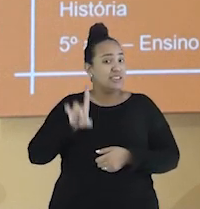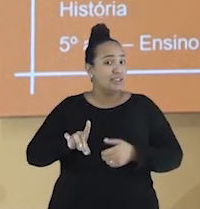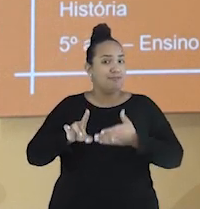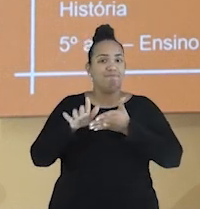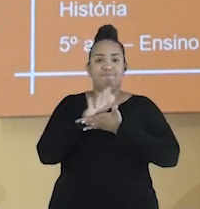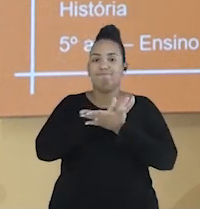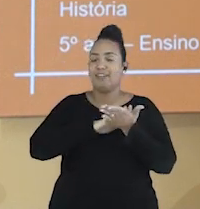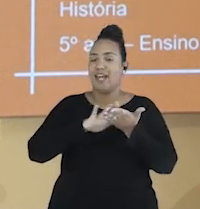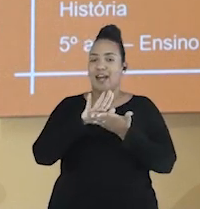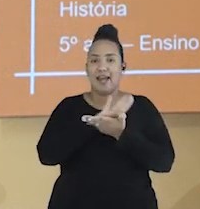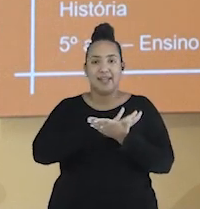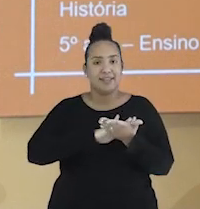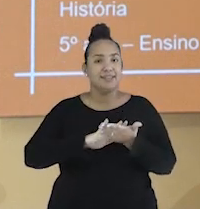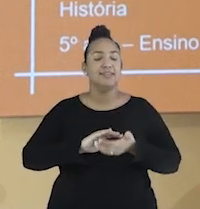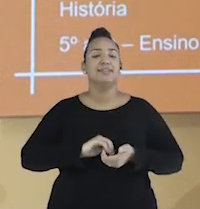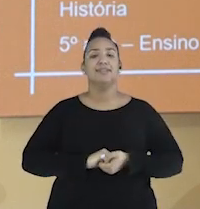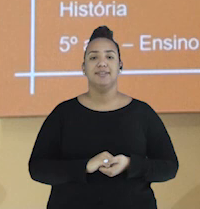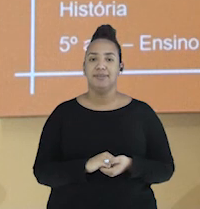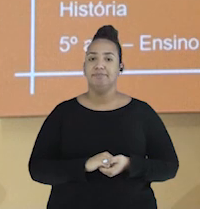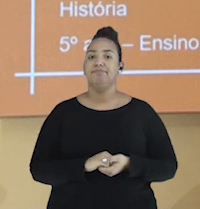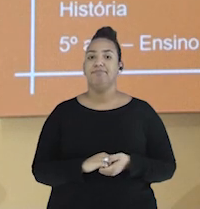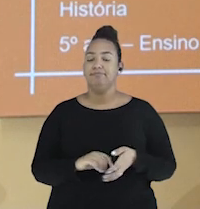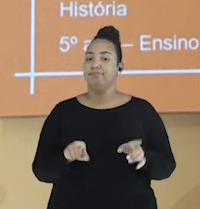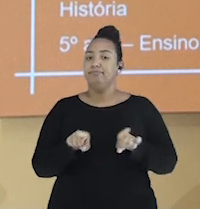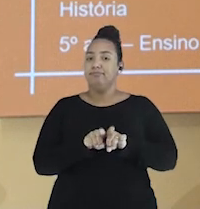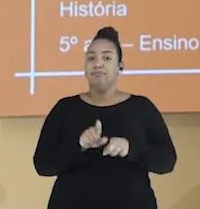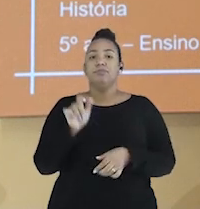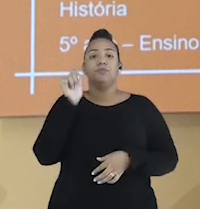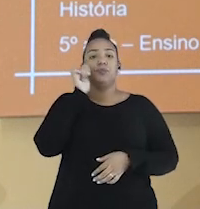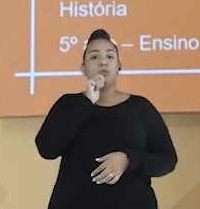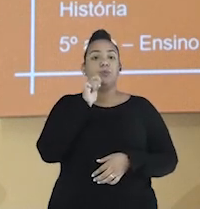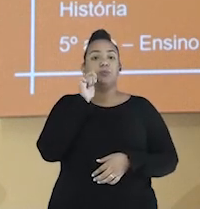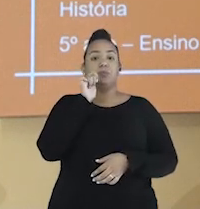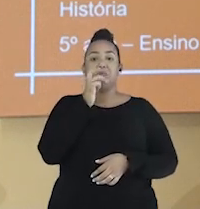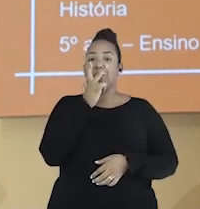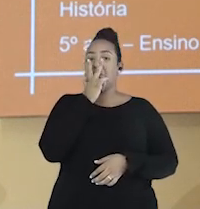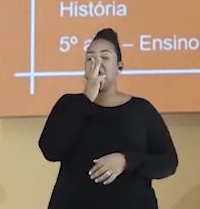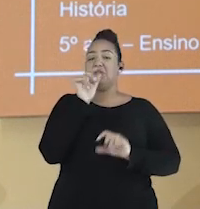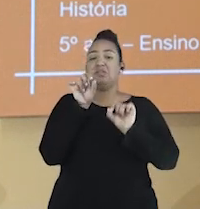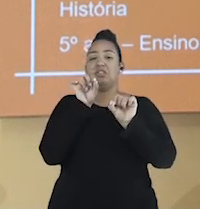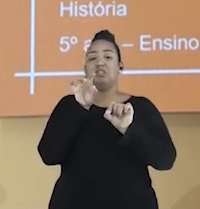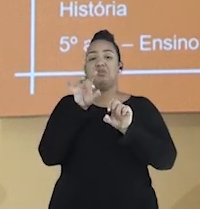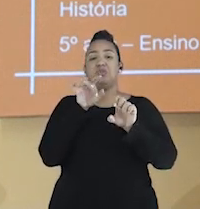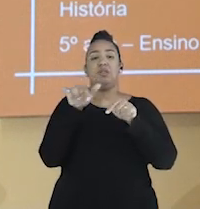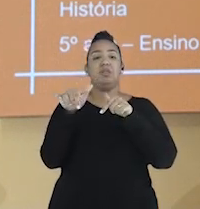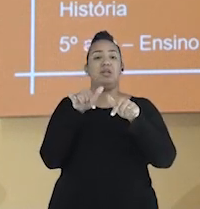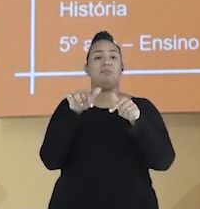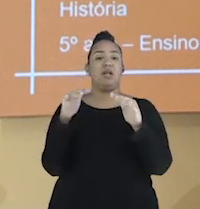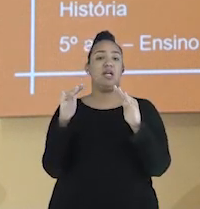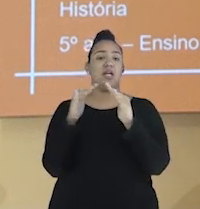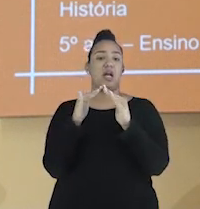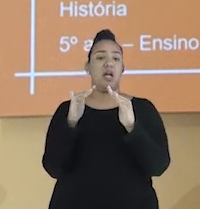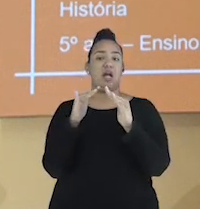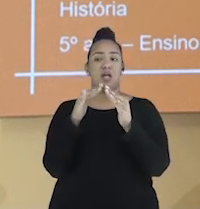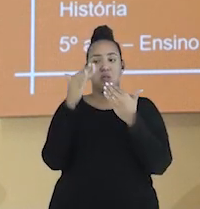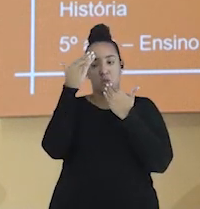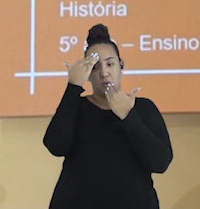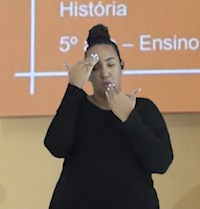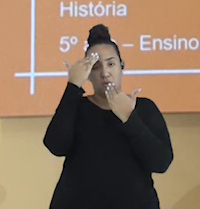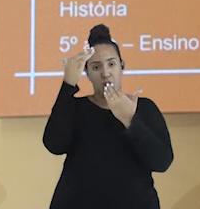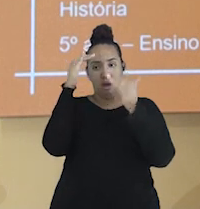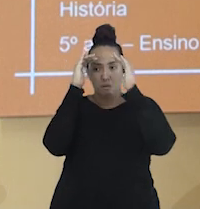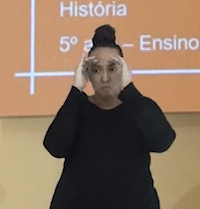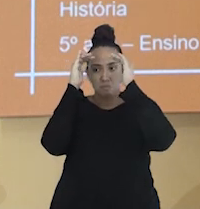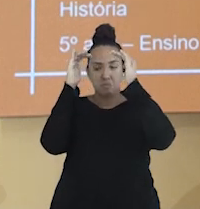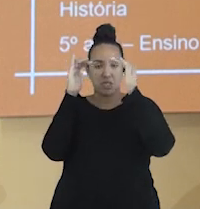nenhum direito e, de certa forma, elas eram vistas como meras empregadas de suas casas e seus